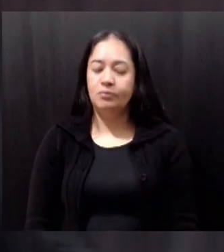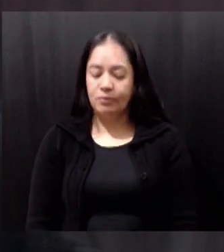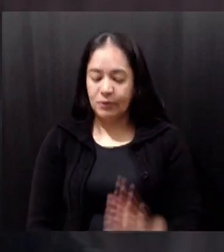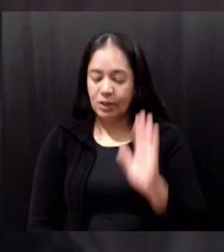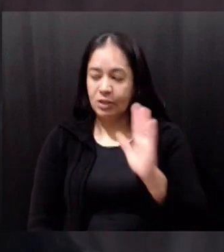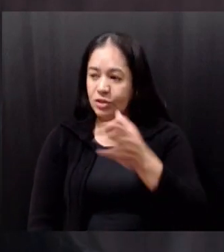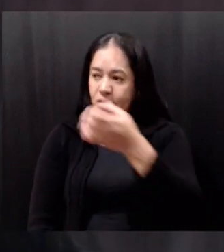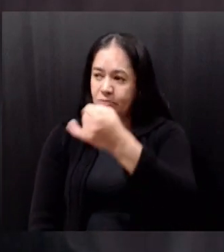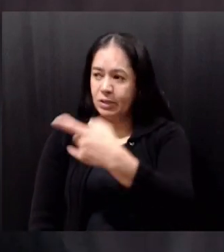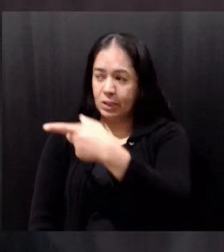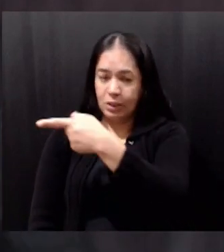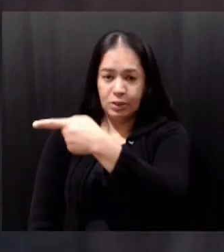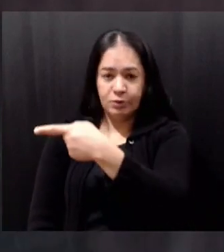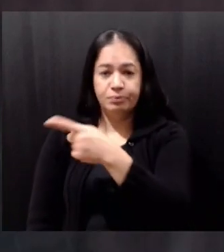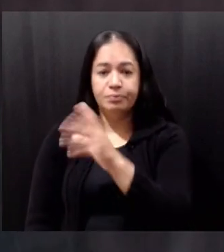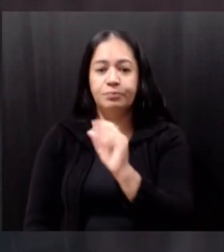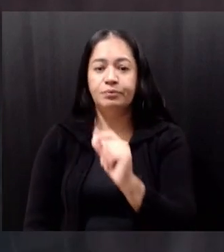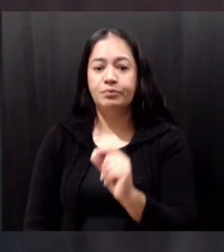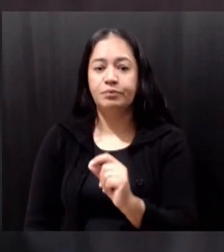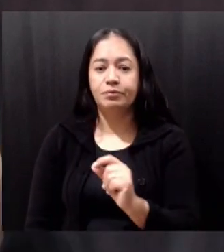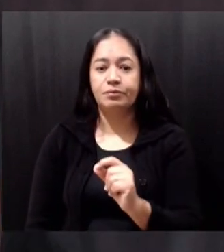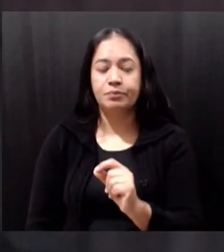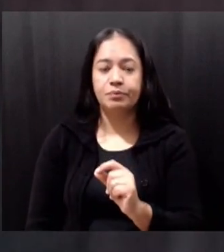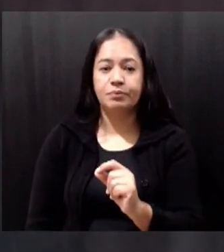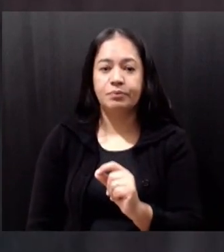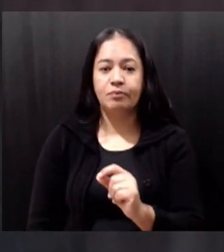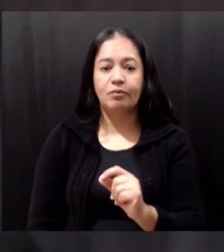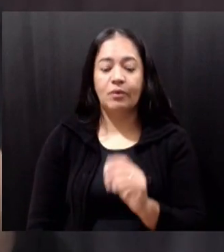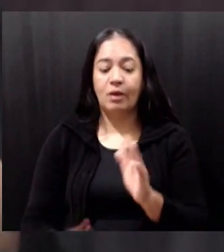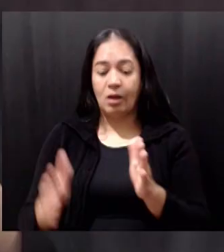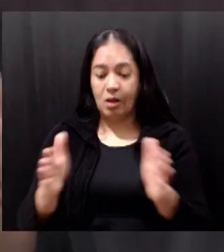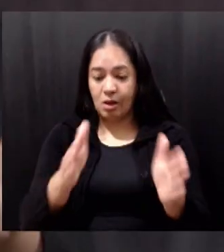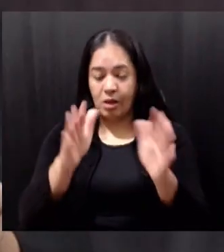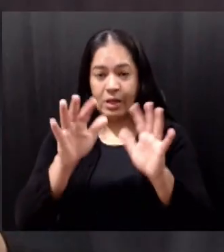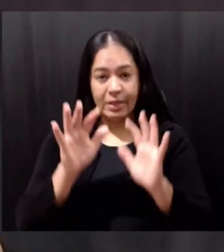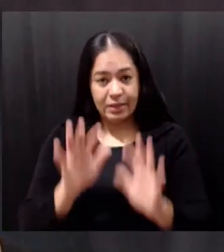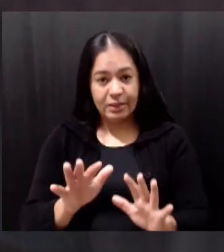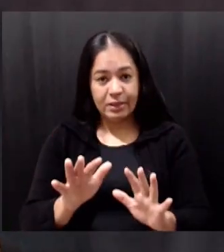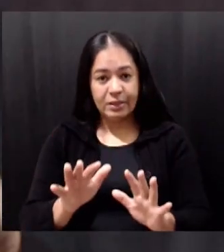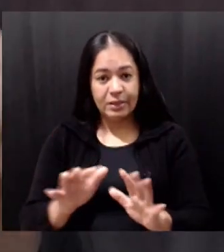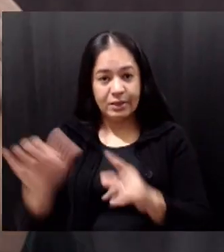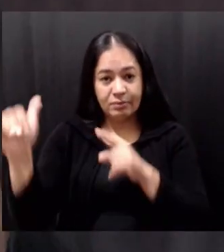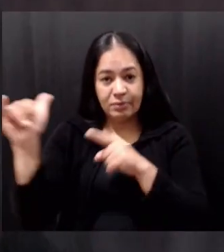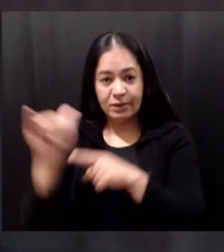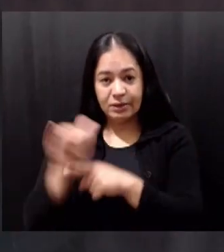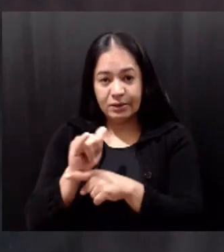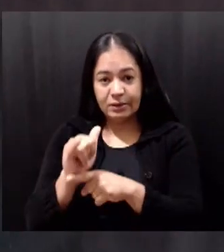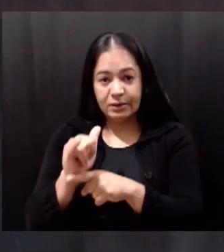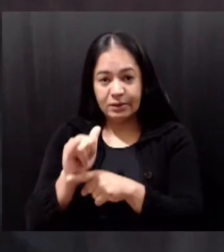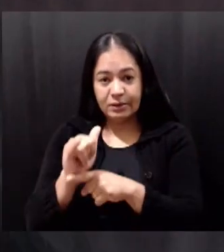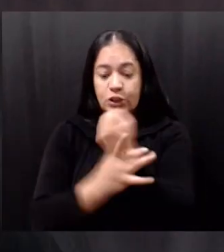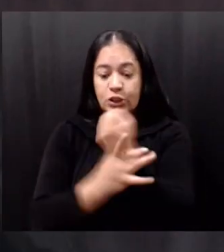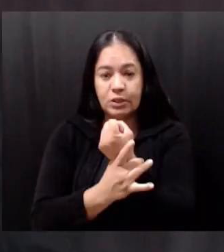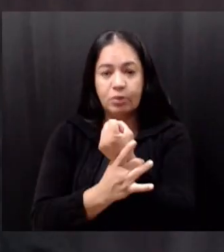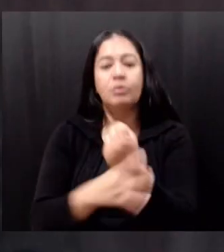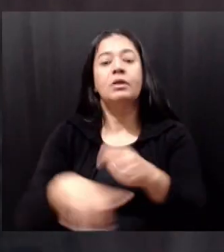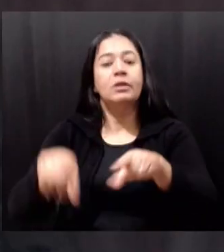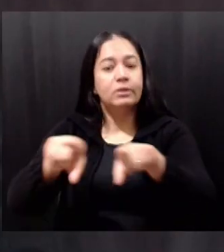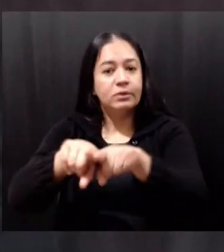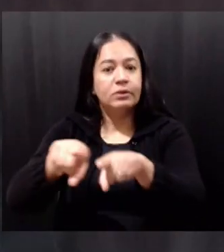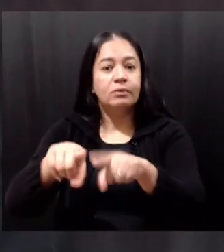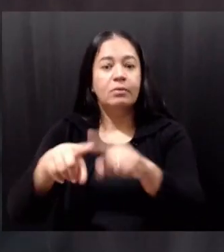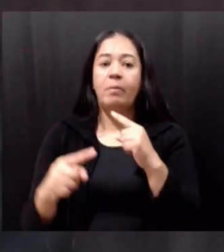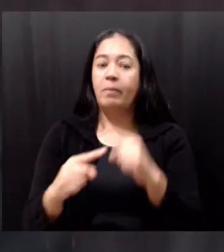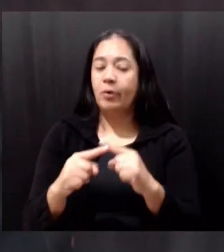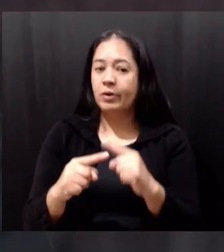falar, que esse caminho é um caminho até de segurança jurídica, porque, vejam, né, quando as redes